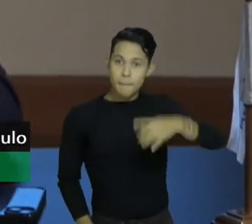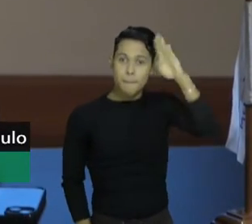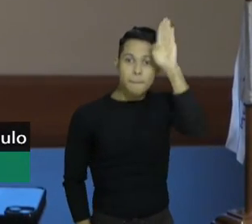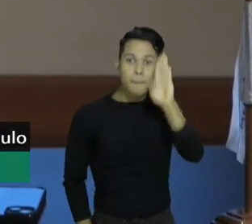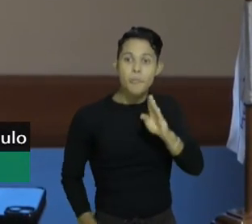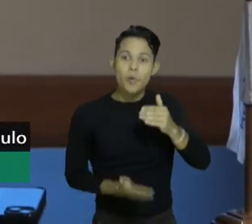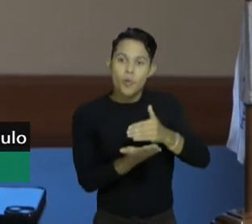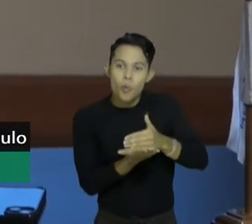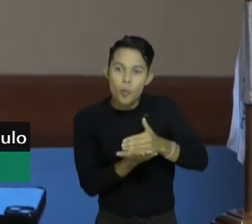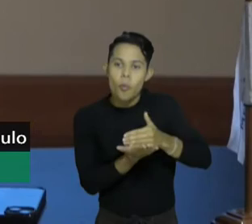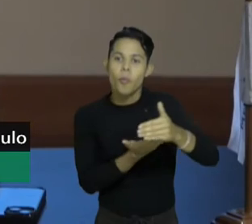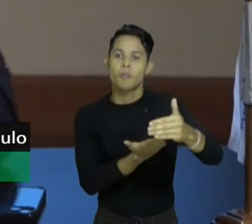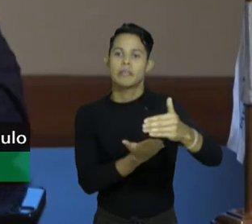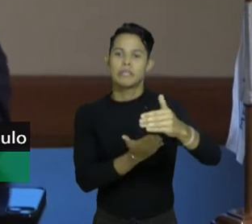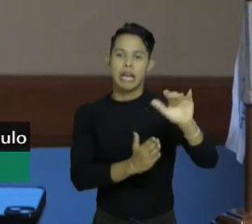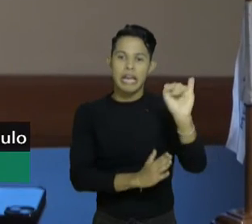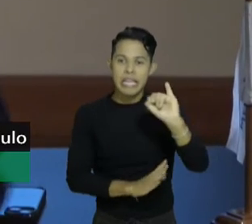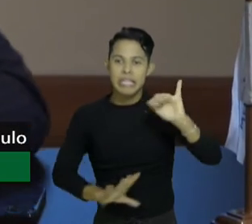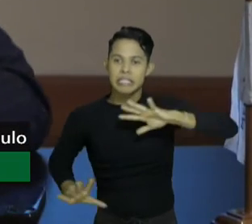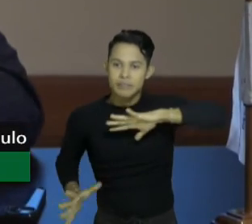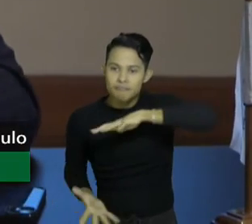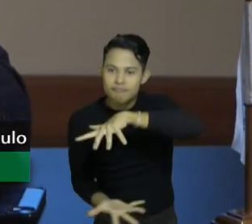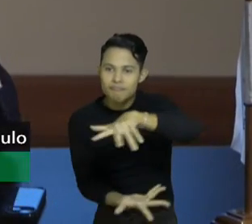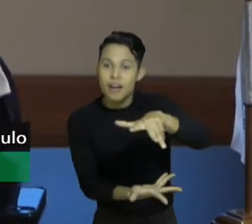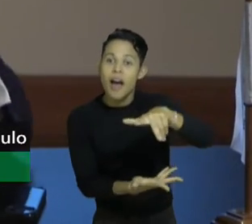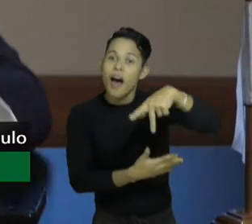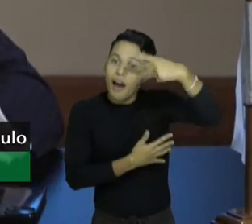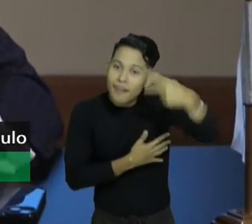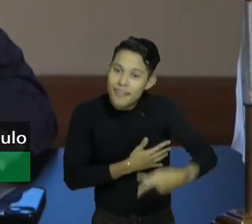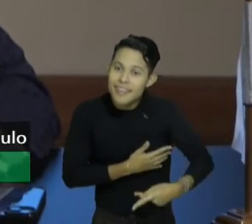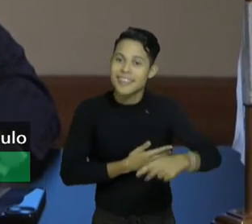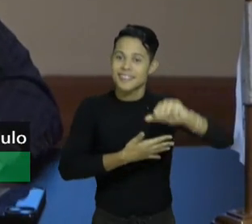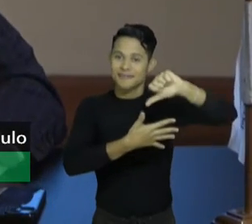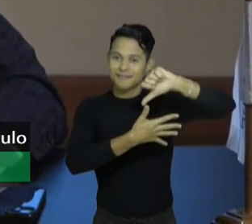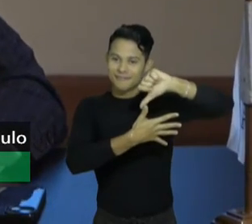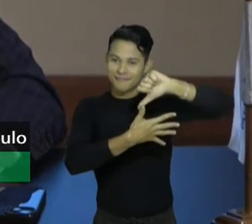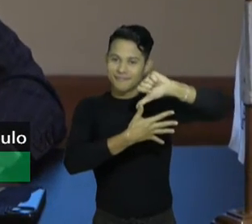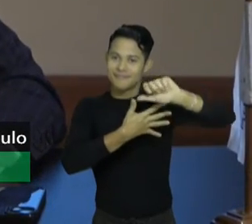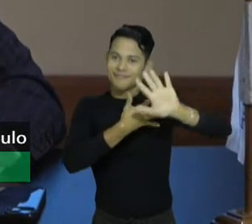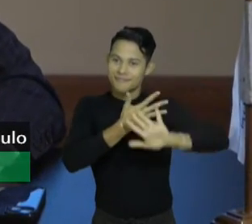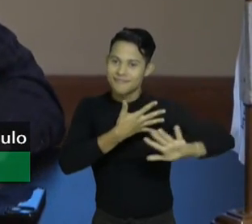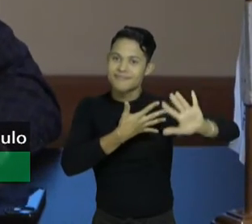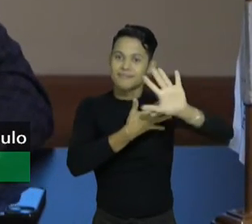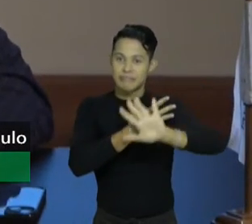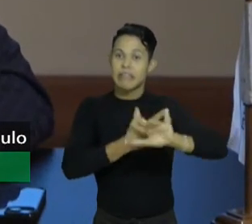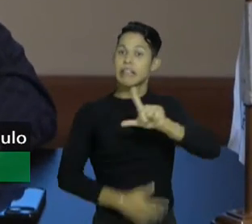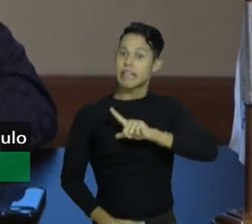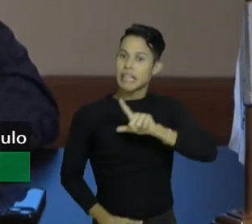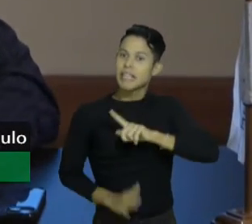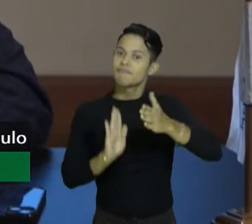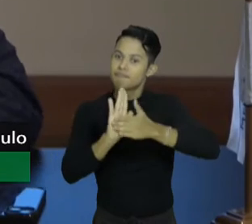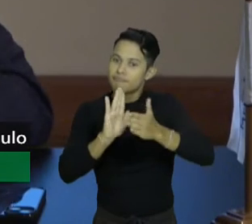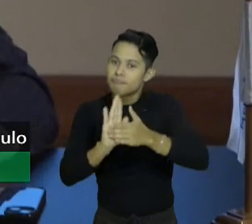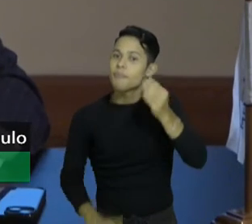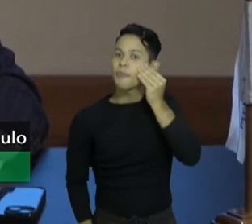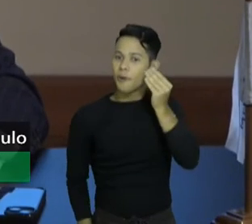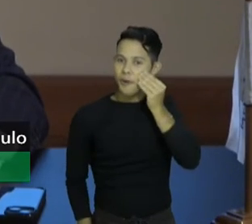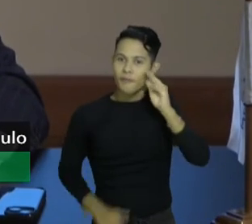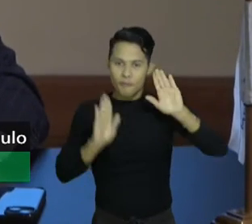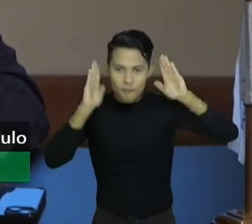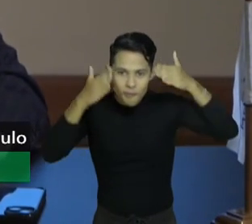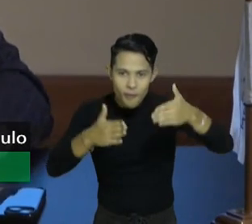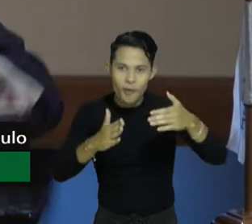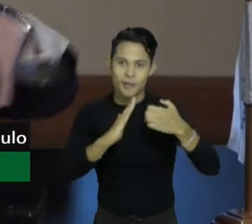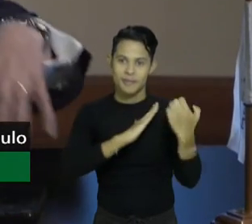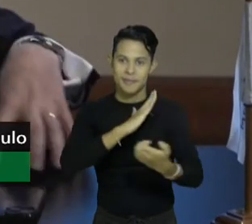iniciar sua internacionalização aqui na América do Sul tem vasta evidência empírica sobre isso pras pequenas e médias empresas isso aqui não é